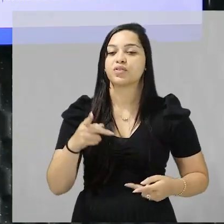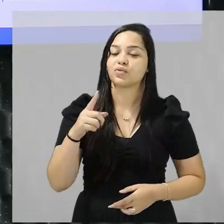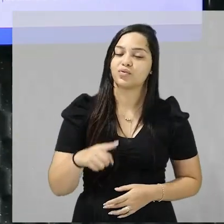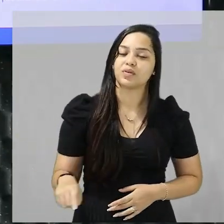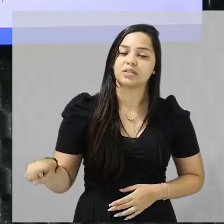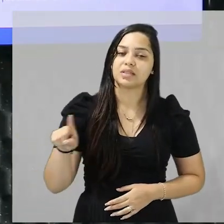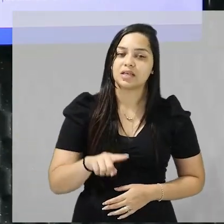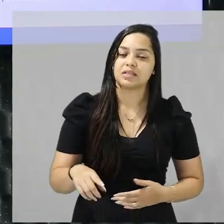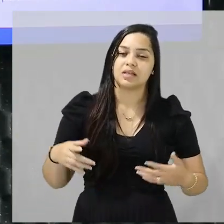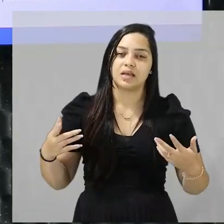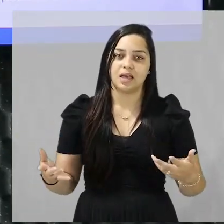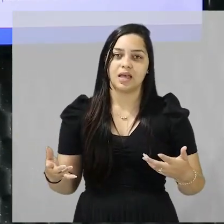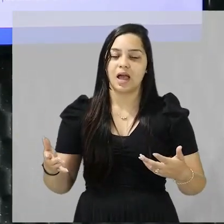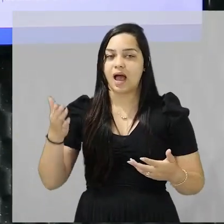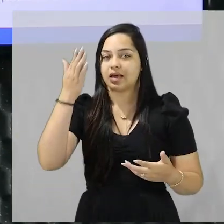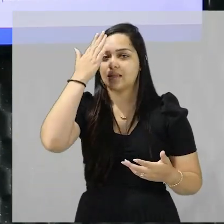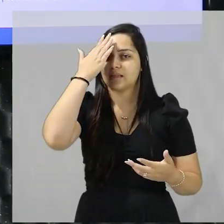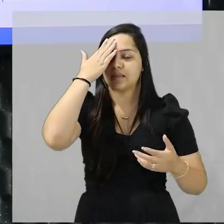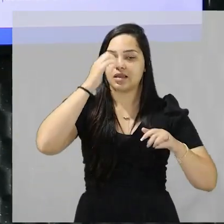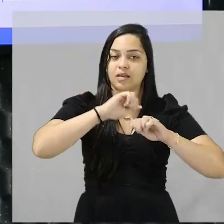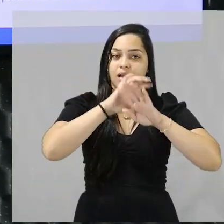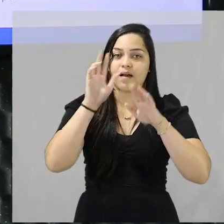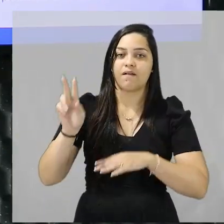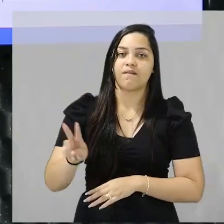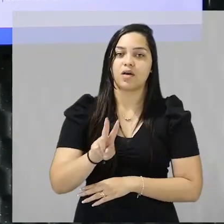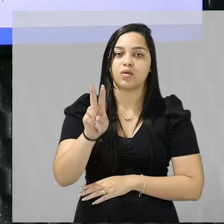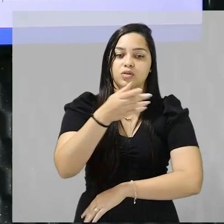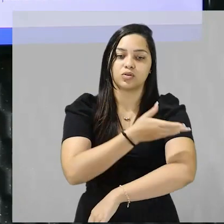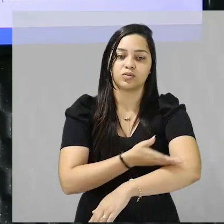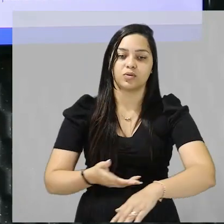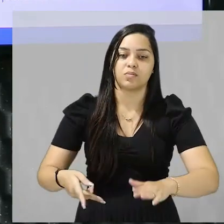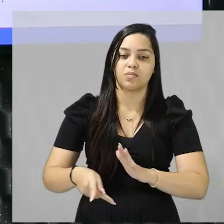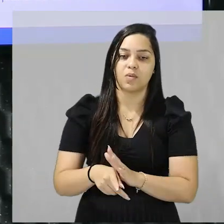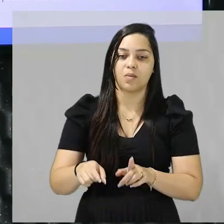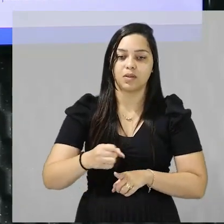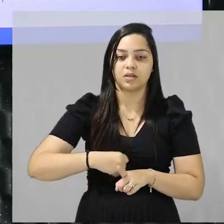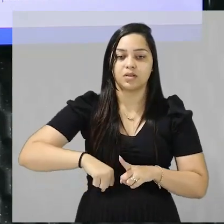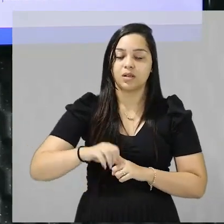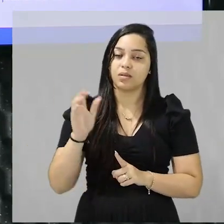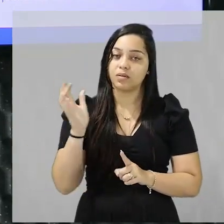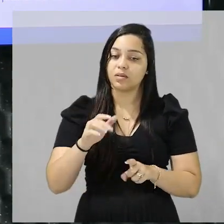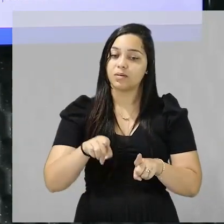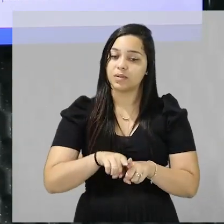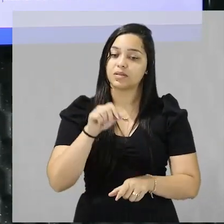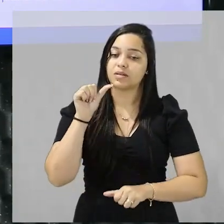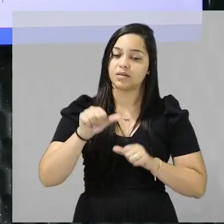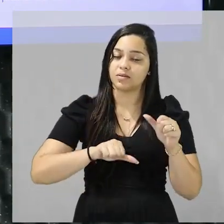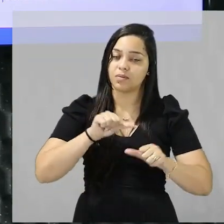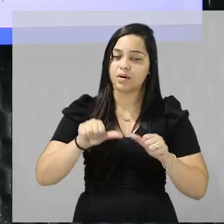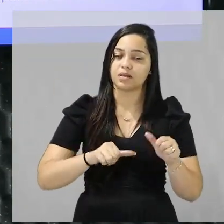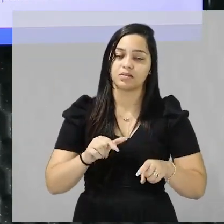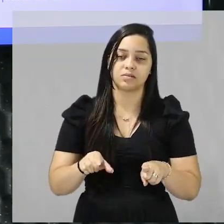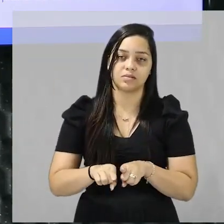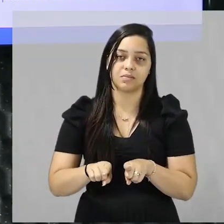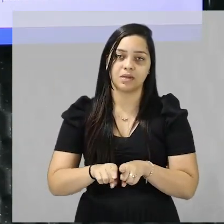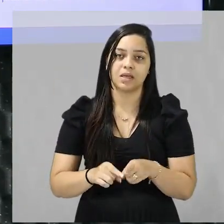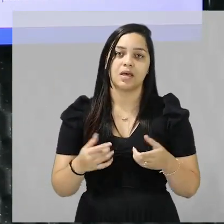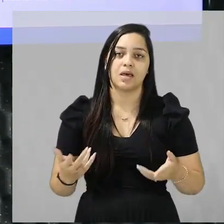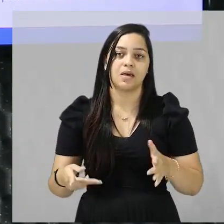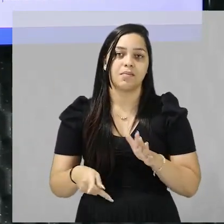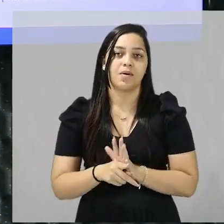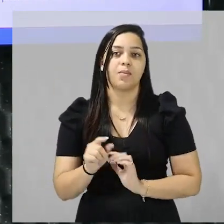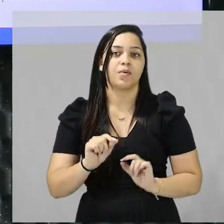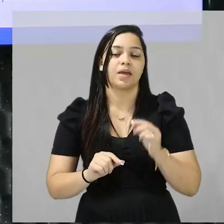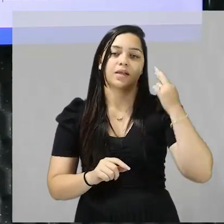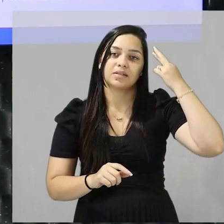vocês a entenderem valores e costumes partilhados pela maioria da sociedade sendo transformados, obviamente, em